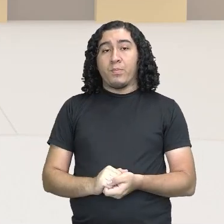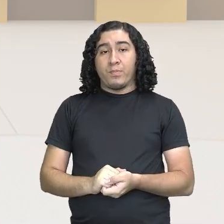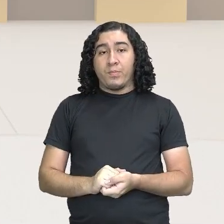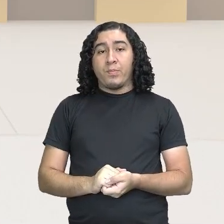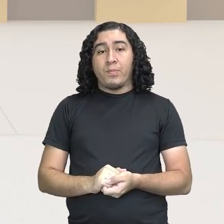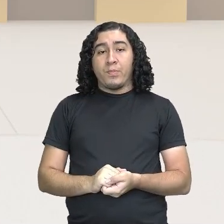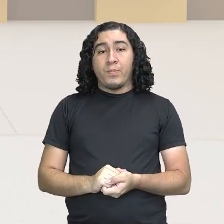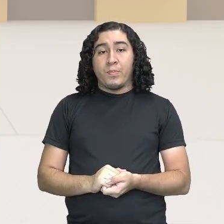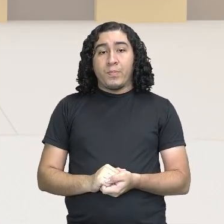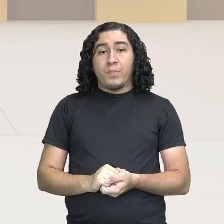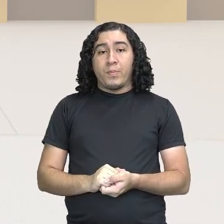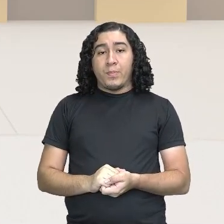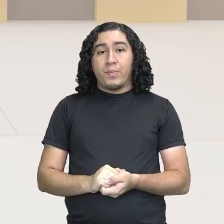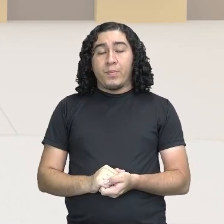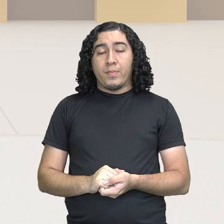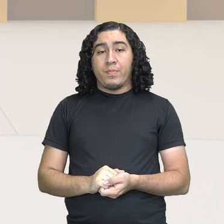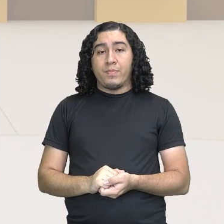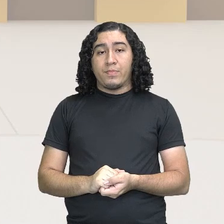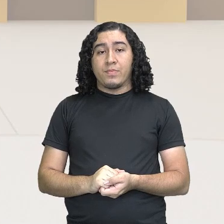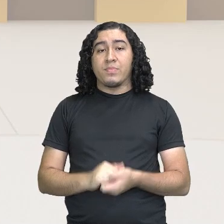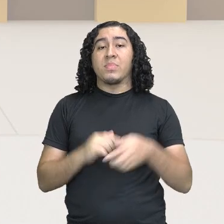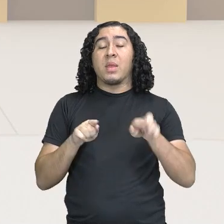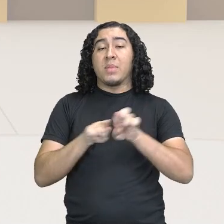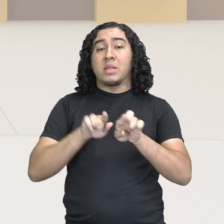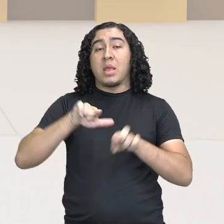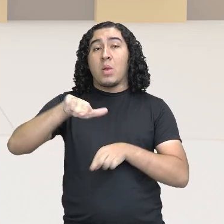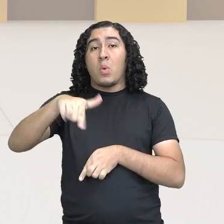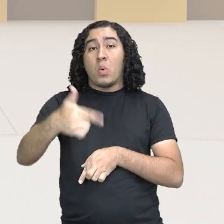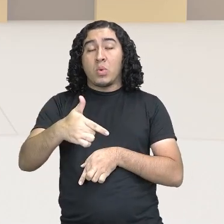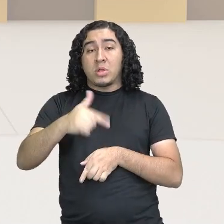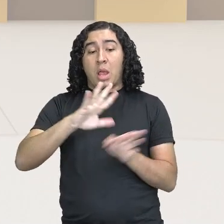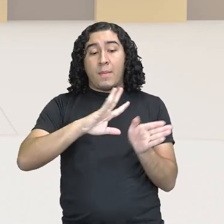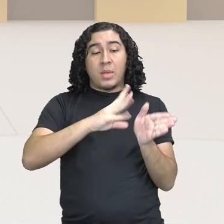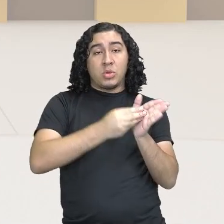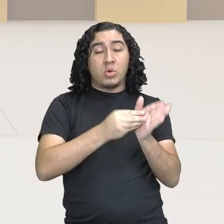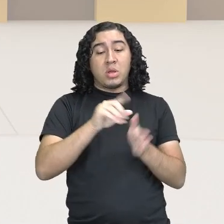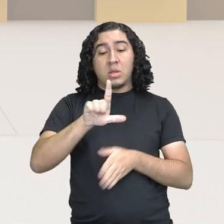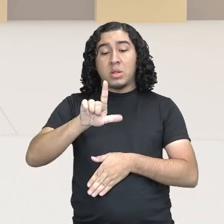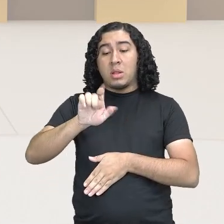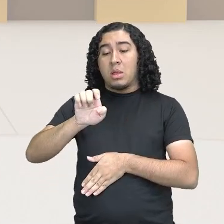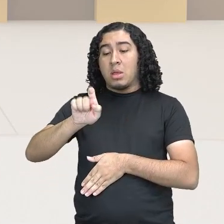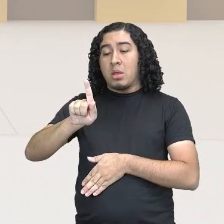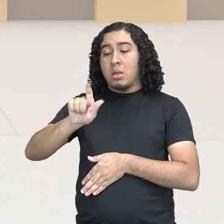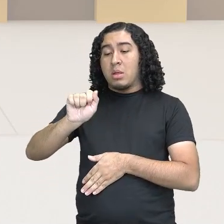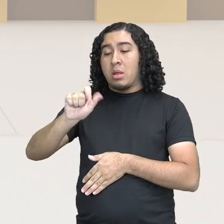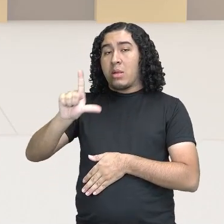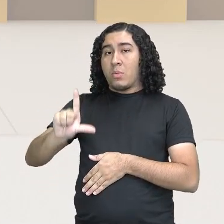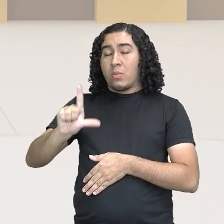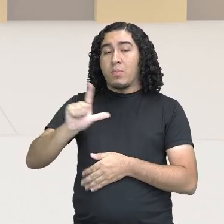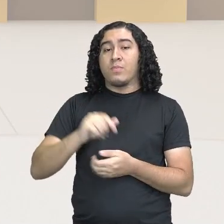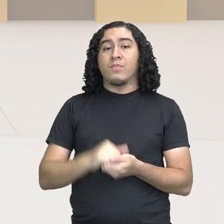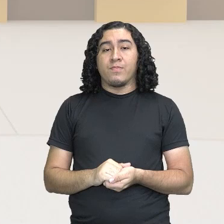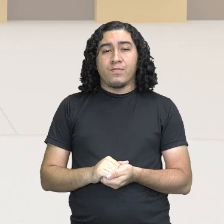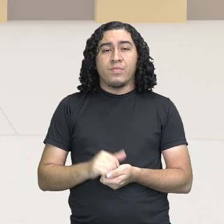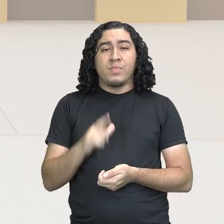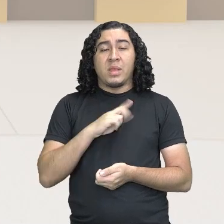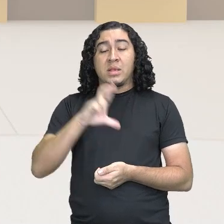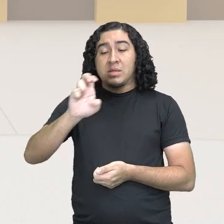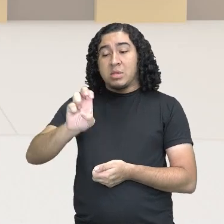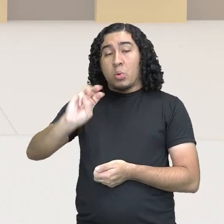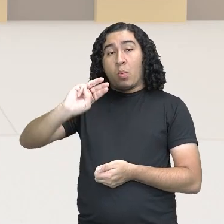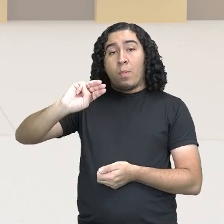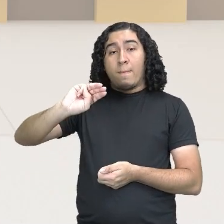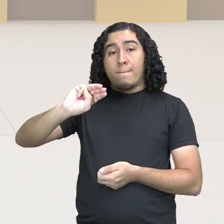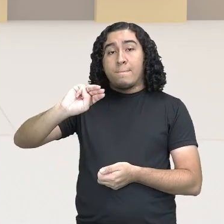A gente tem também a Amazônia Legal. Vamos ver agora as características da Amazônia Legal. Ela apresenta 5 milhões